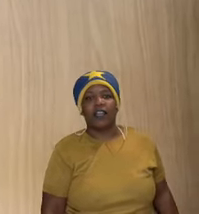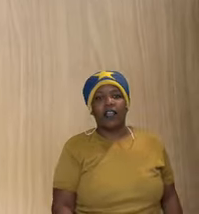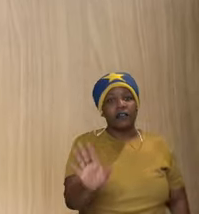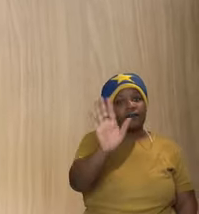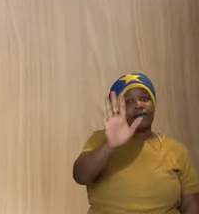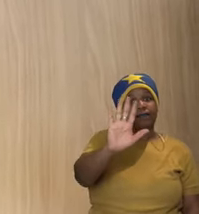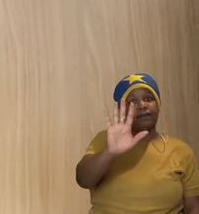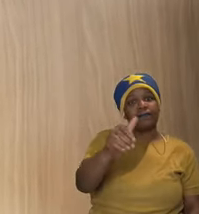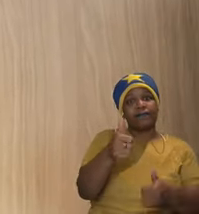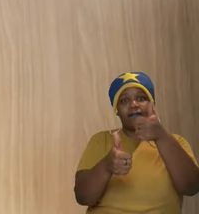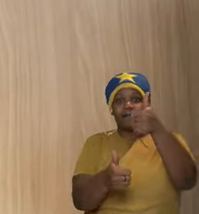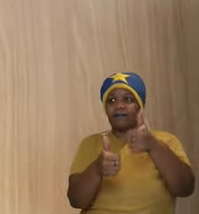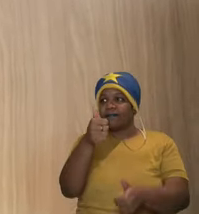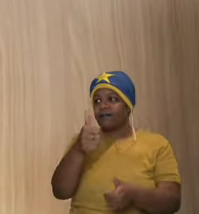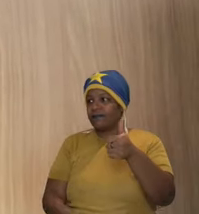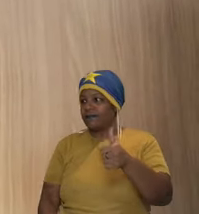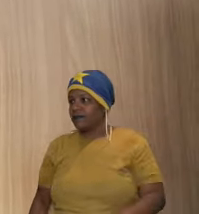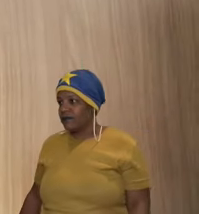Kamikaze.